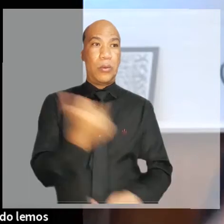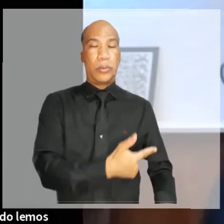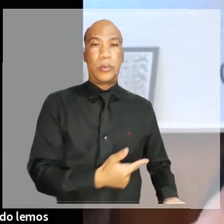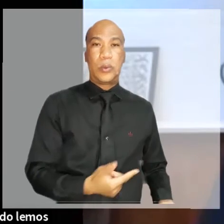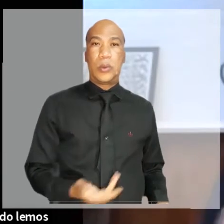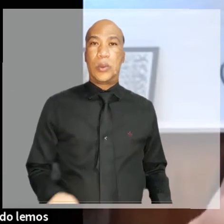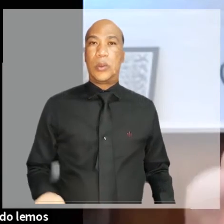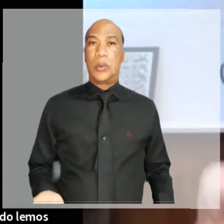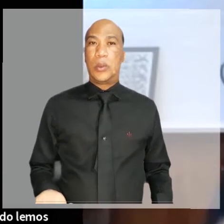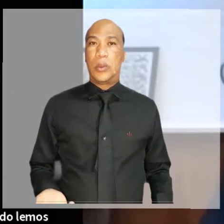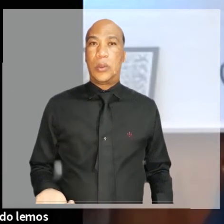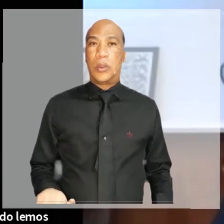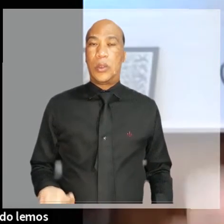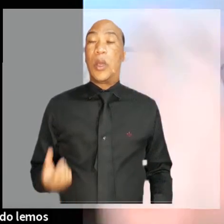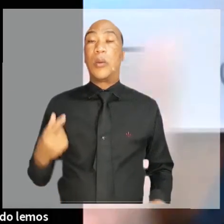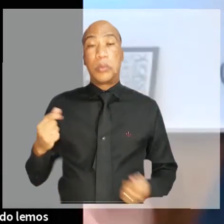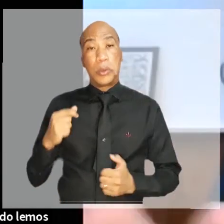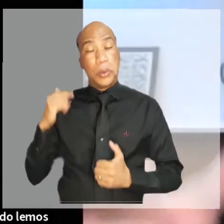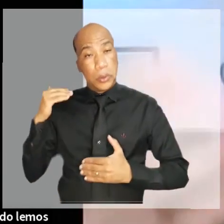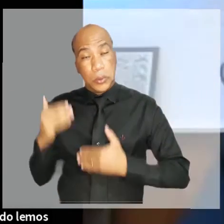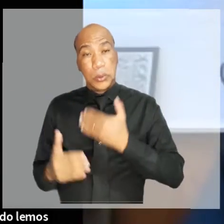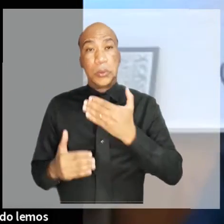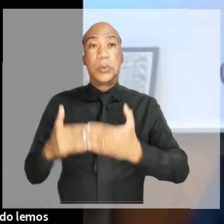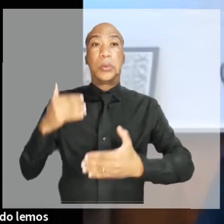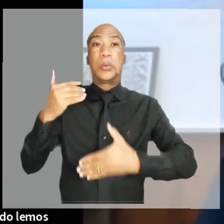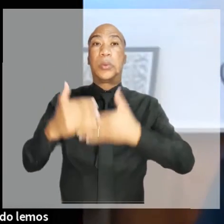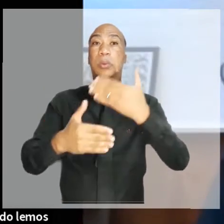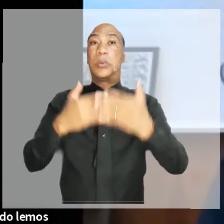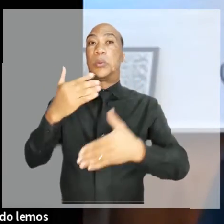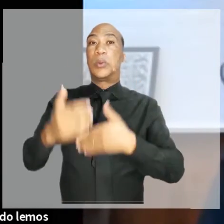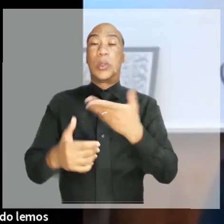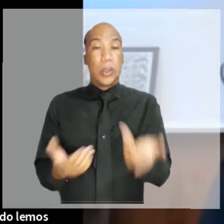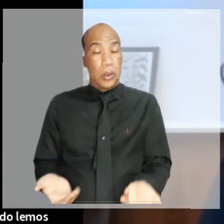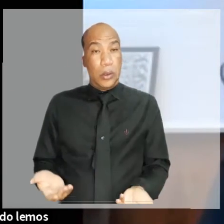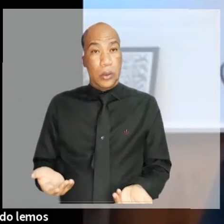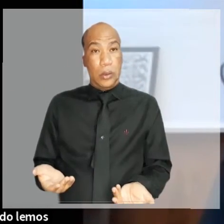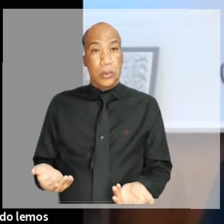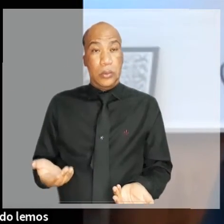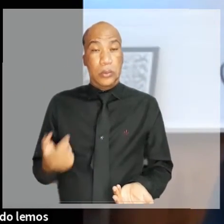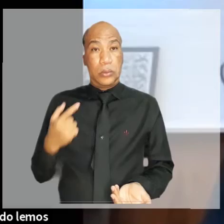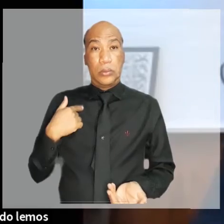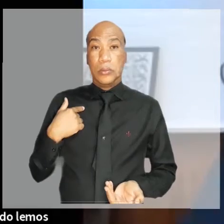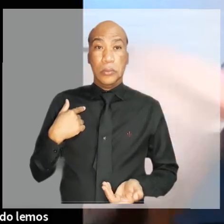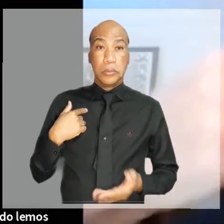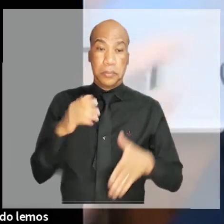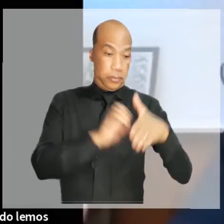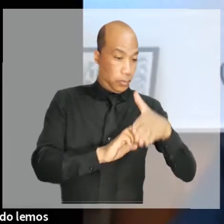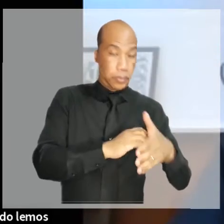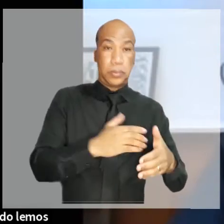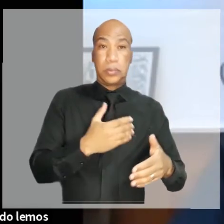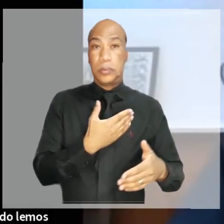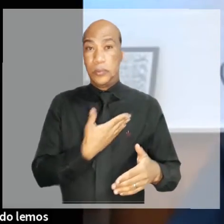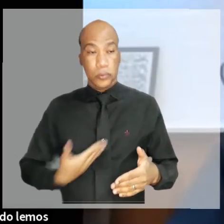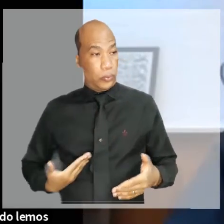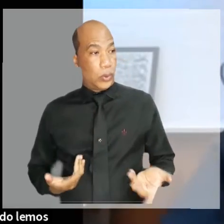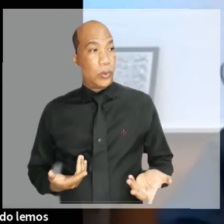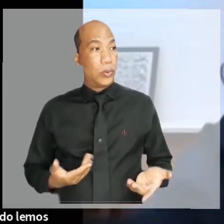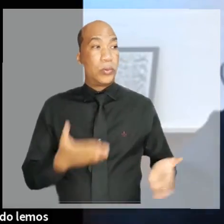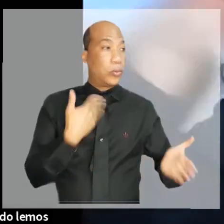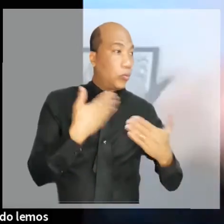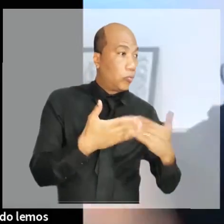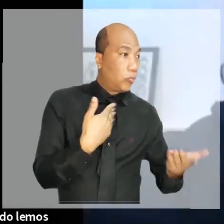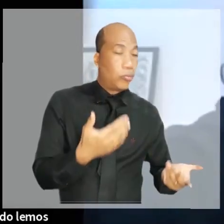privado dialogam, cada um inovando de acordo com as suas possibilidades e capacidades, mas essas